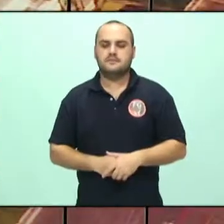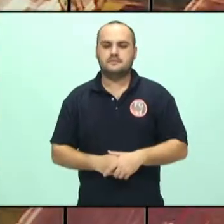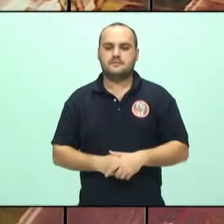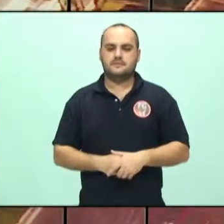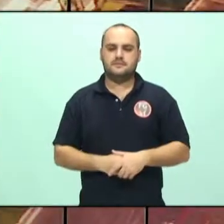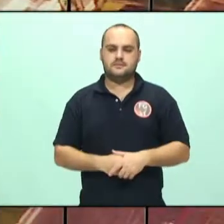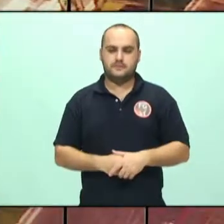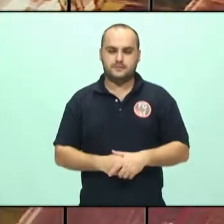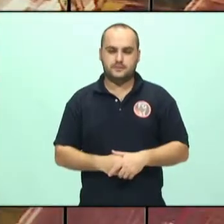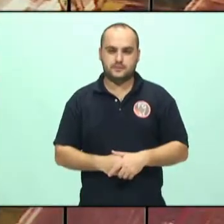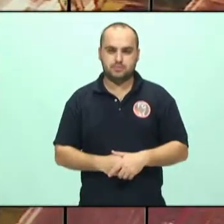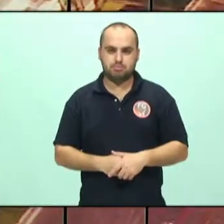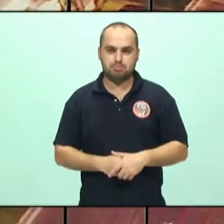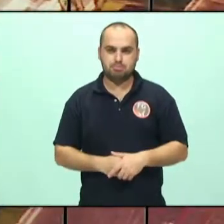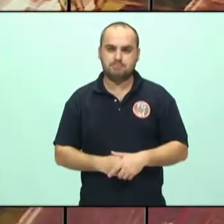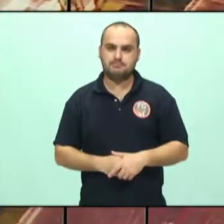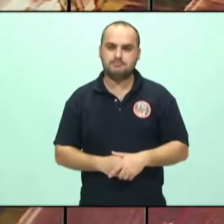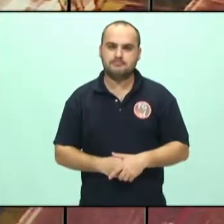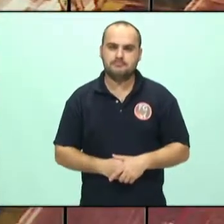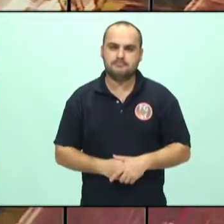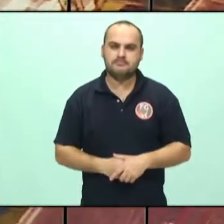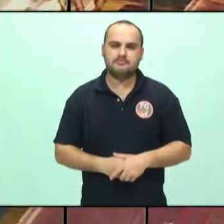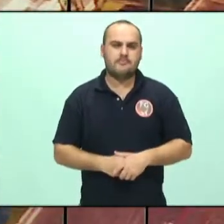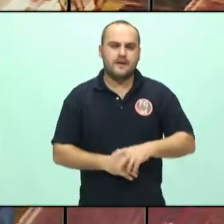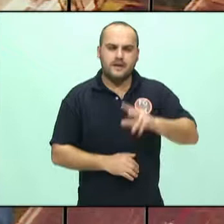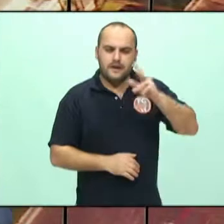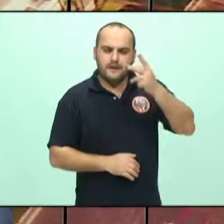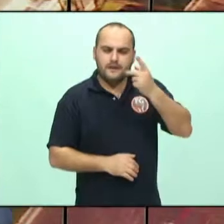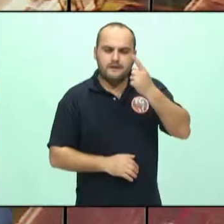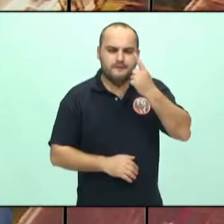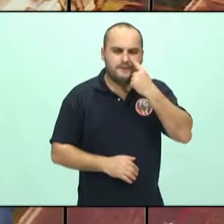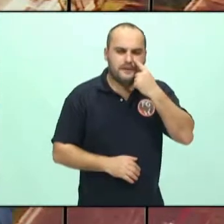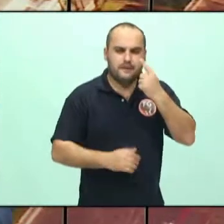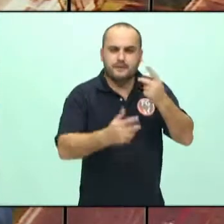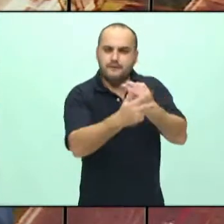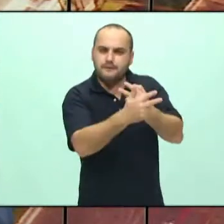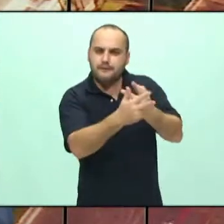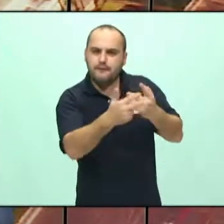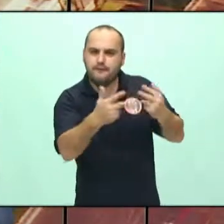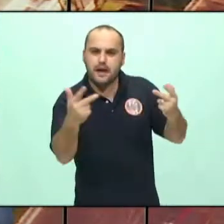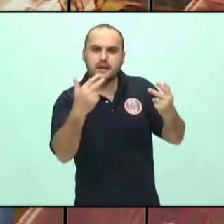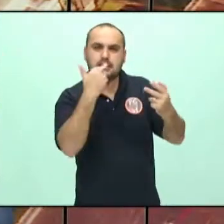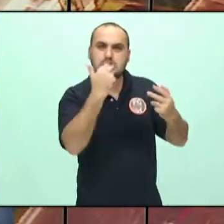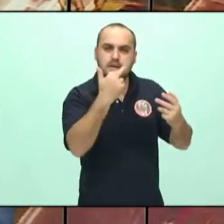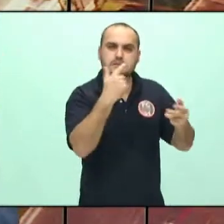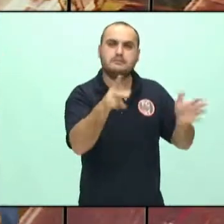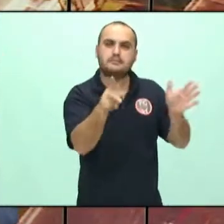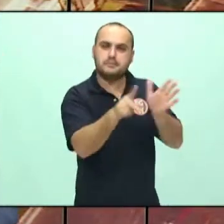Nós vimos, assim, vários movimentos e tal, com relação ao